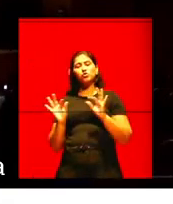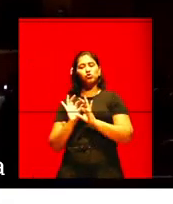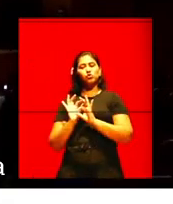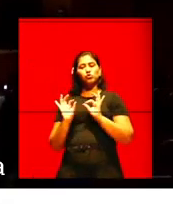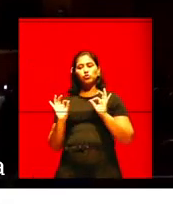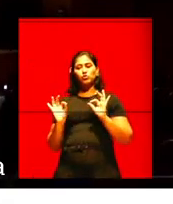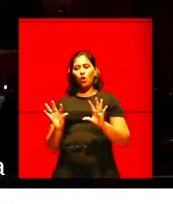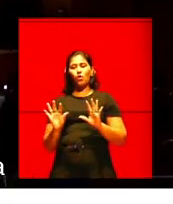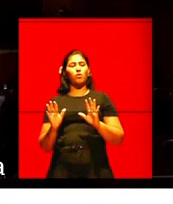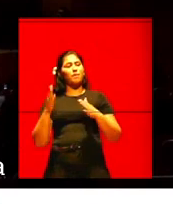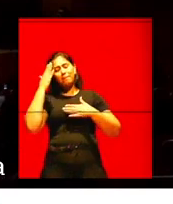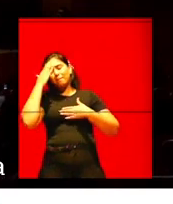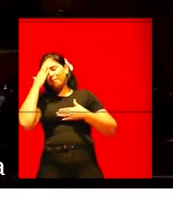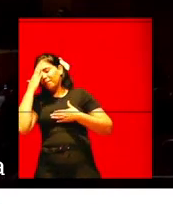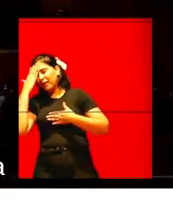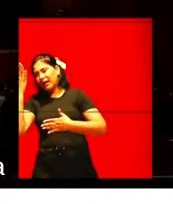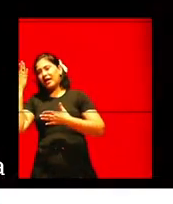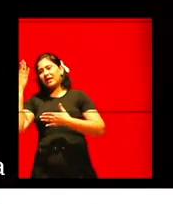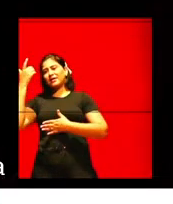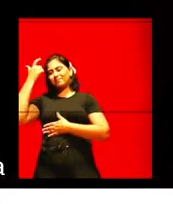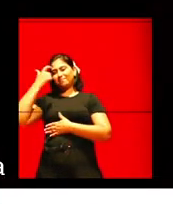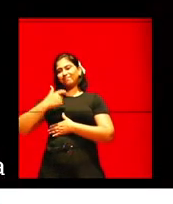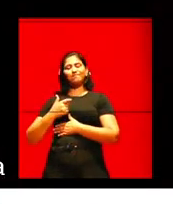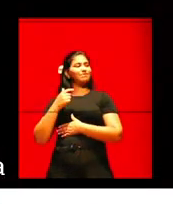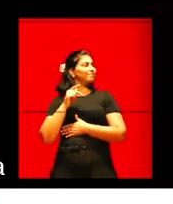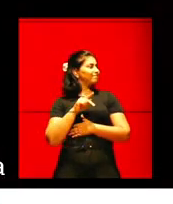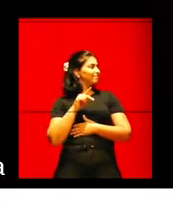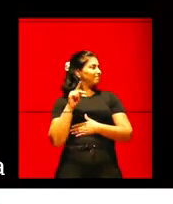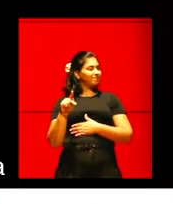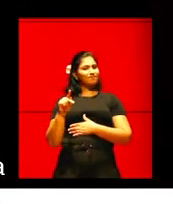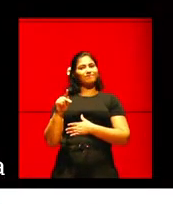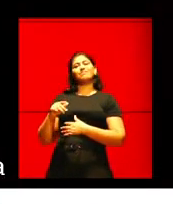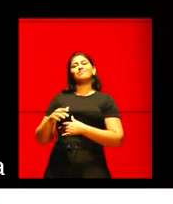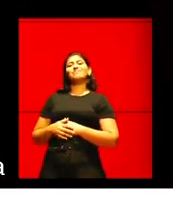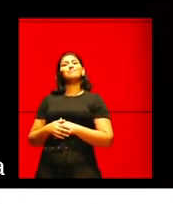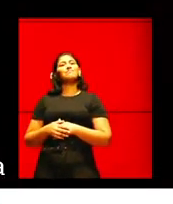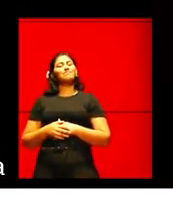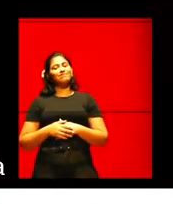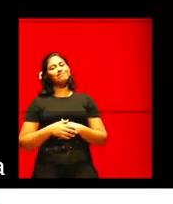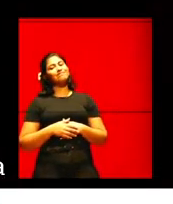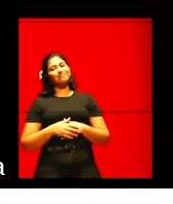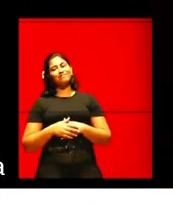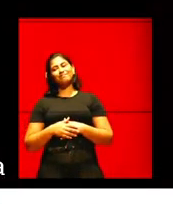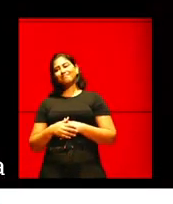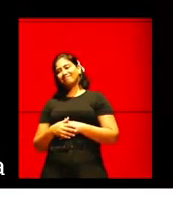Obrigada. Eu sou a professora lá, Raquel lá do Castelo Branco.